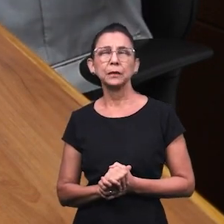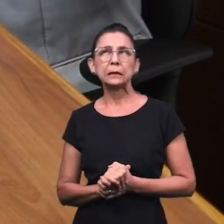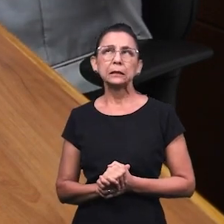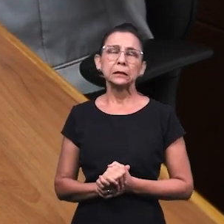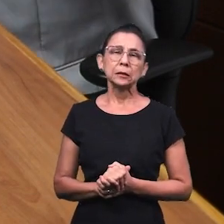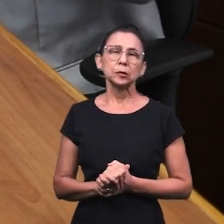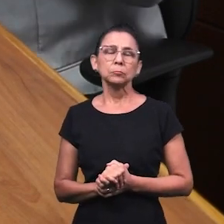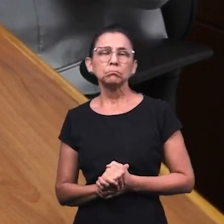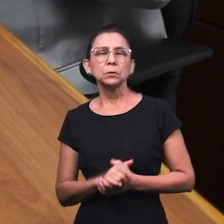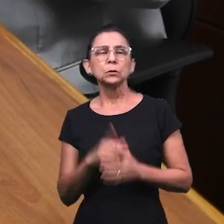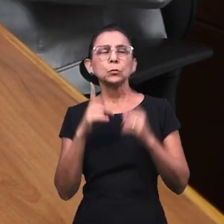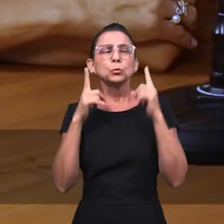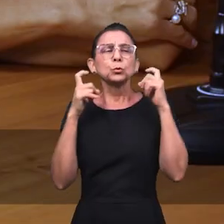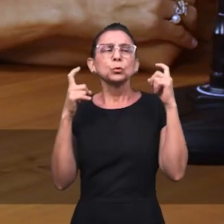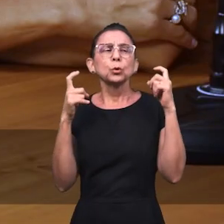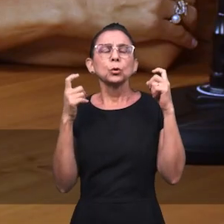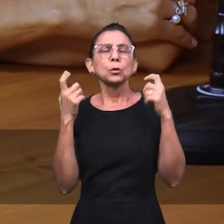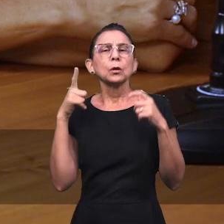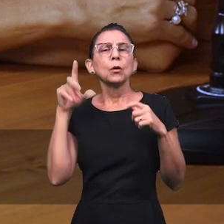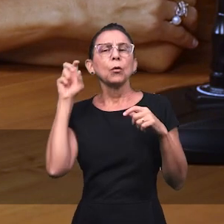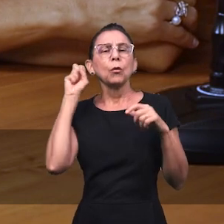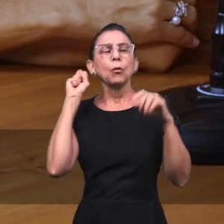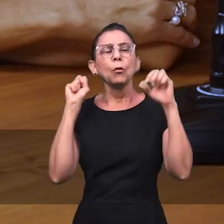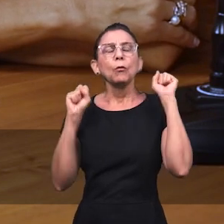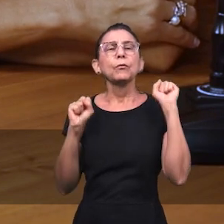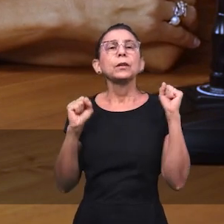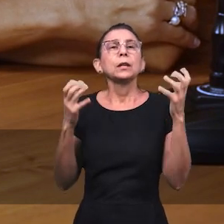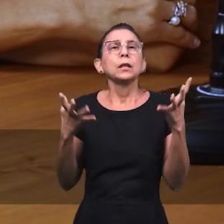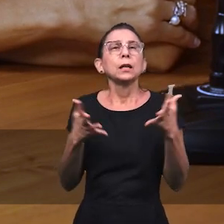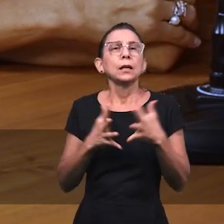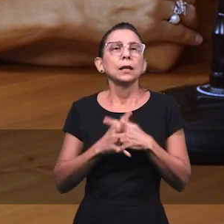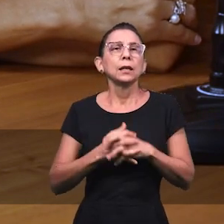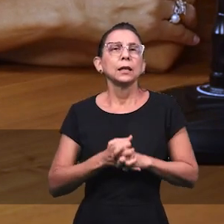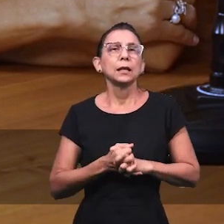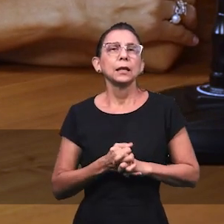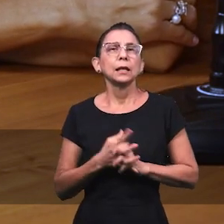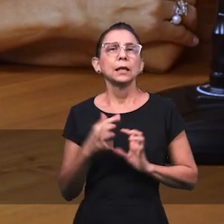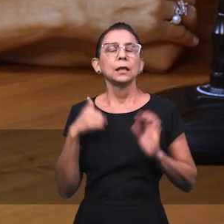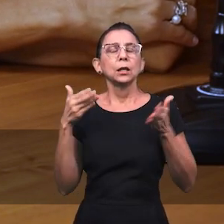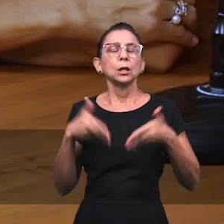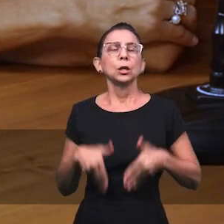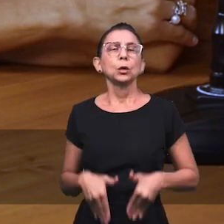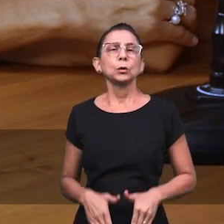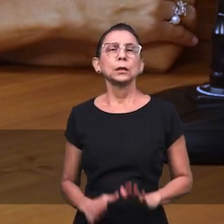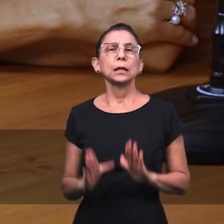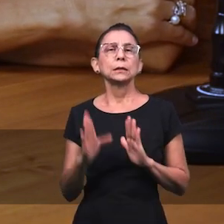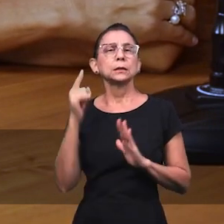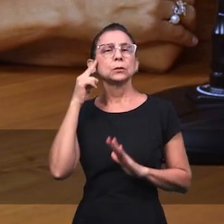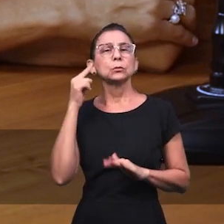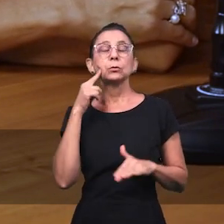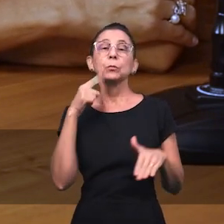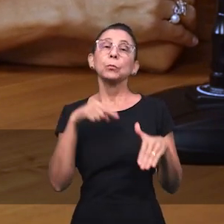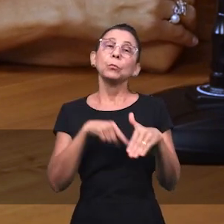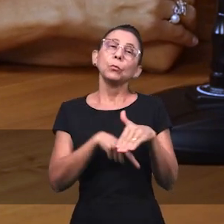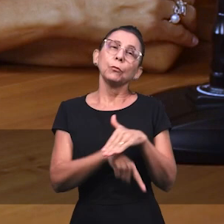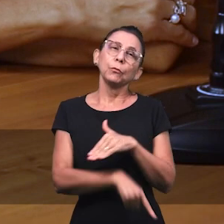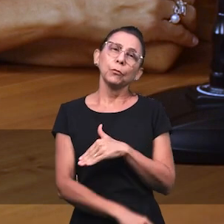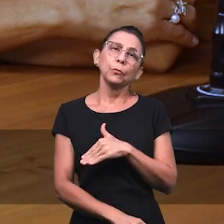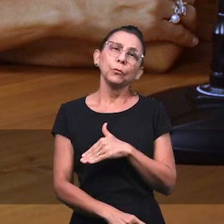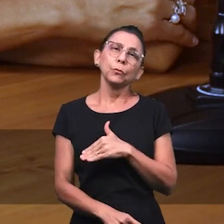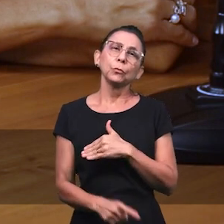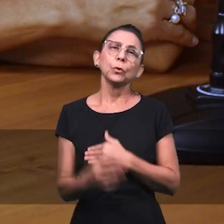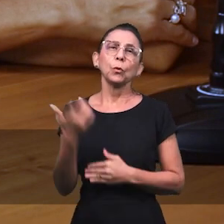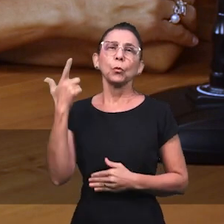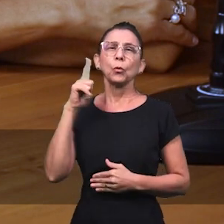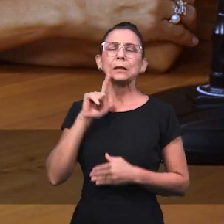você consegue ouvir? Bem, eu assim, na minha deficiência profunda,